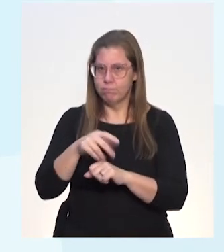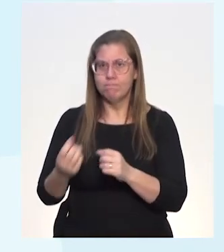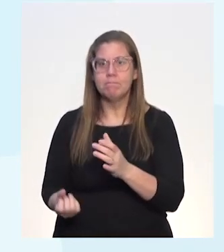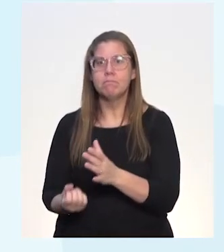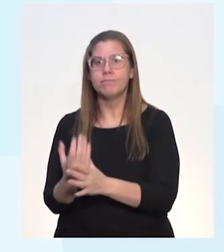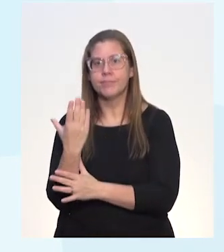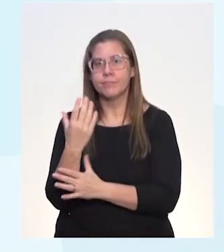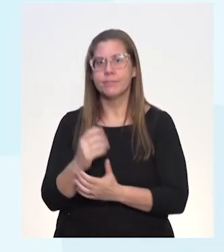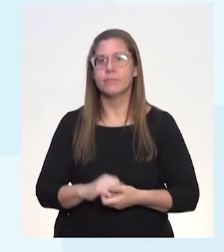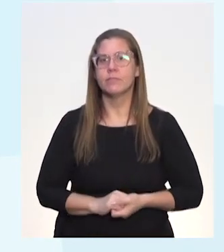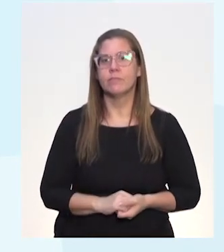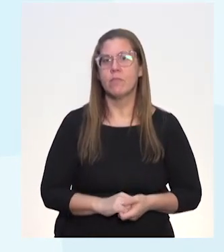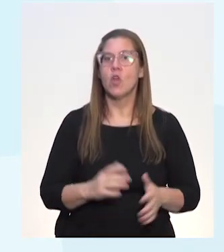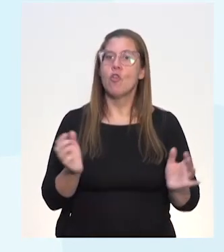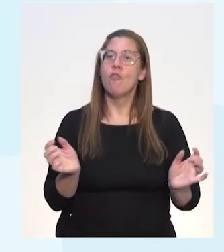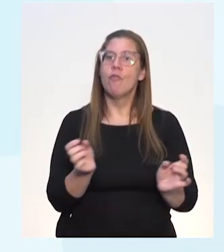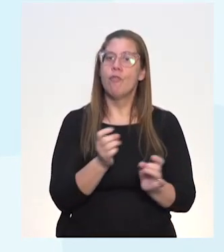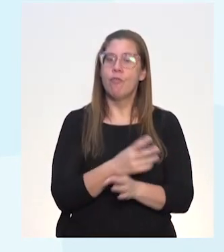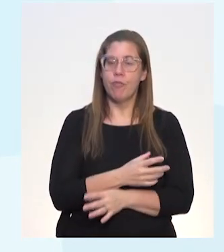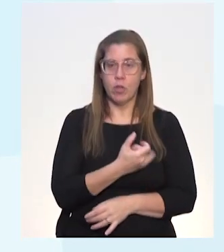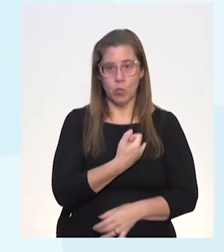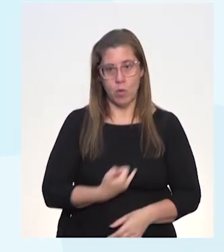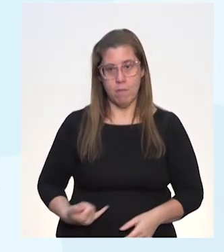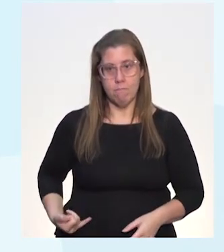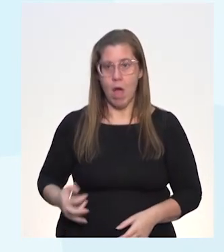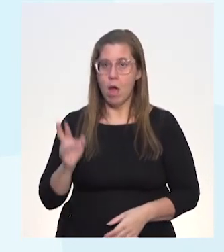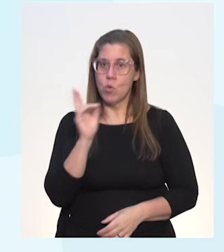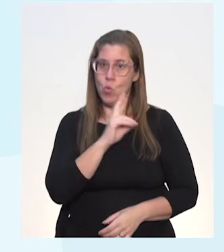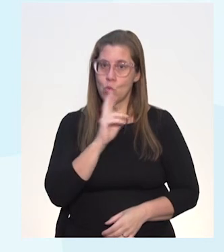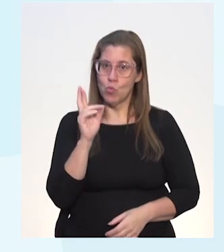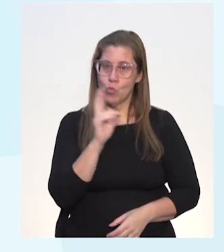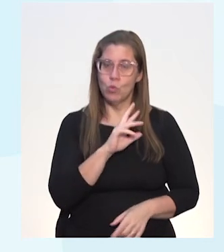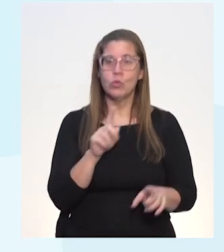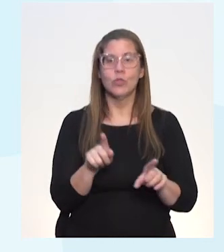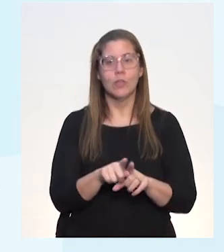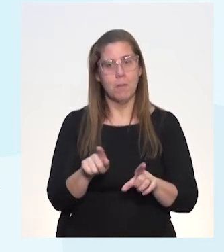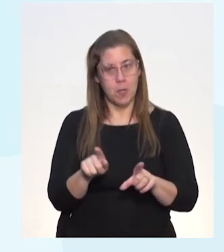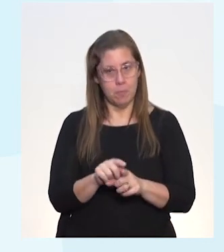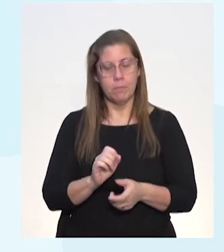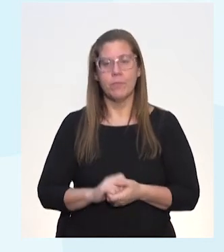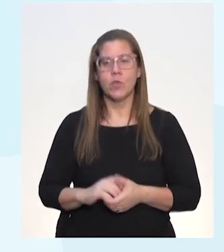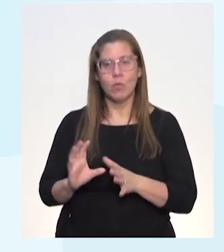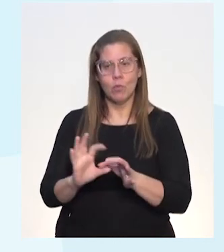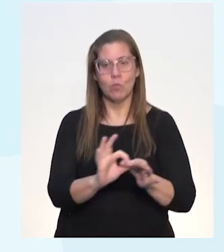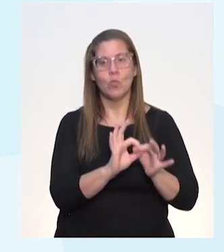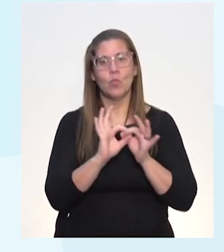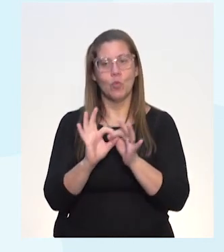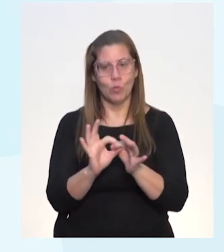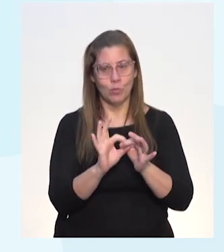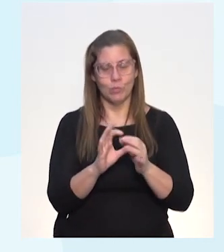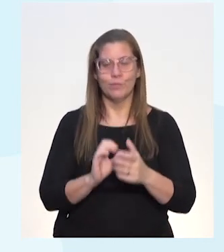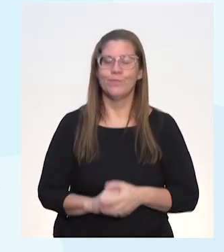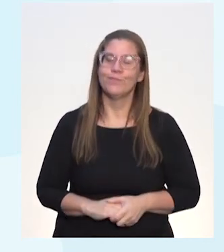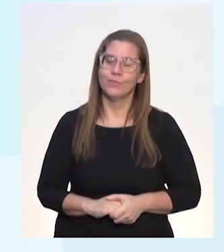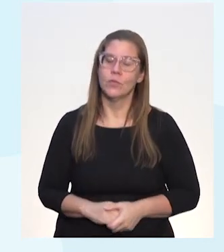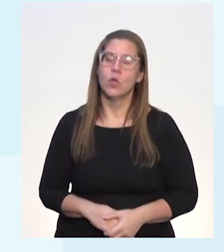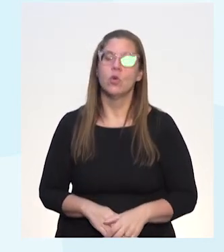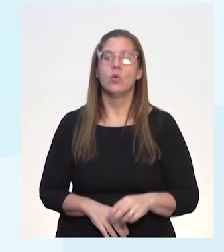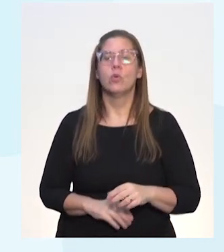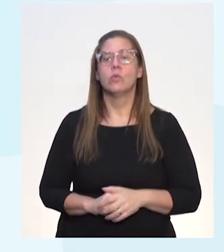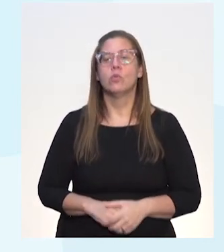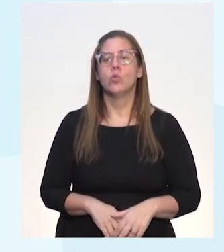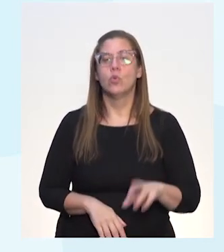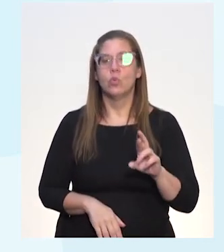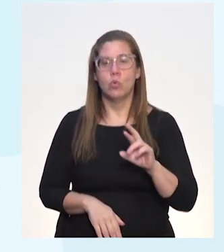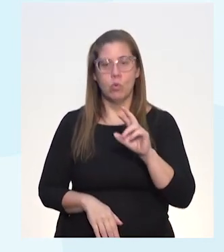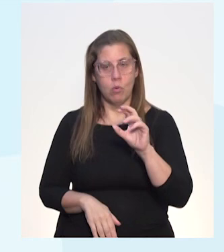eslavos, inclusive, e fim do Império Russo, que vai acabar se tornando a União das Repúblicas